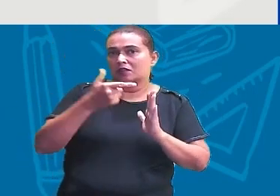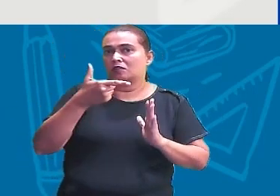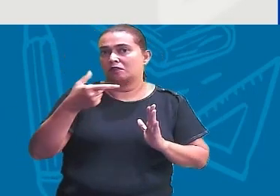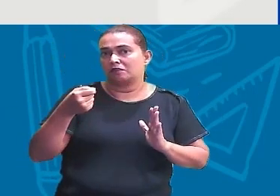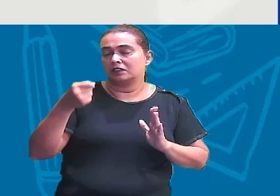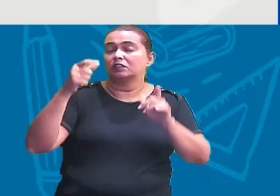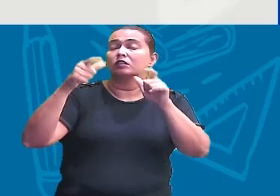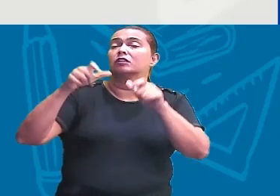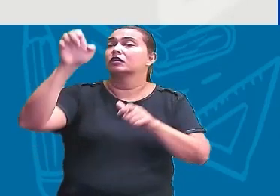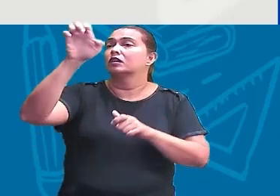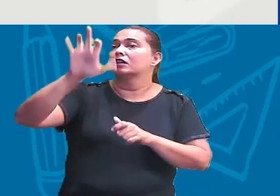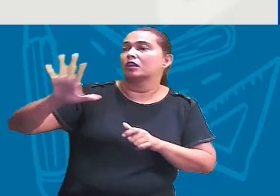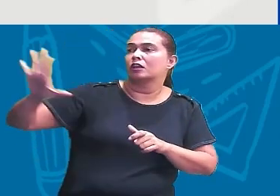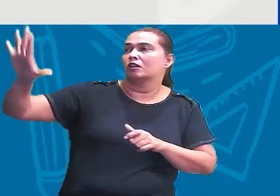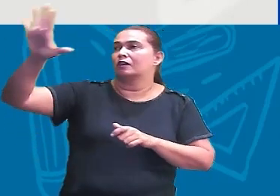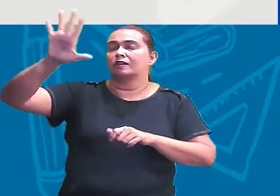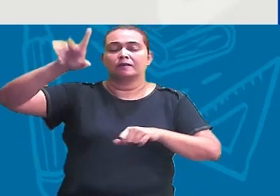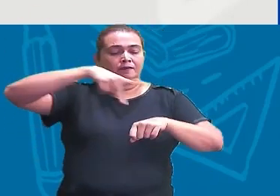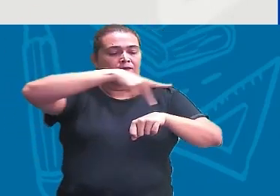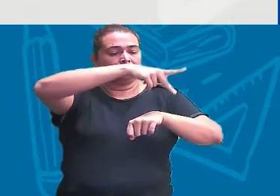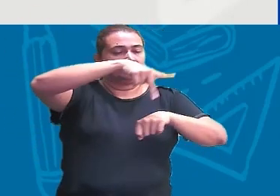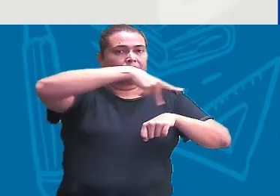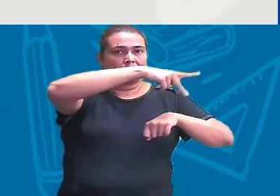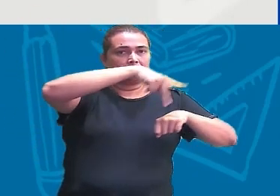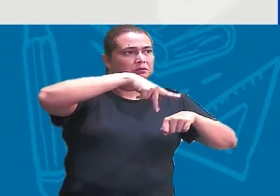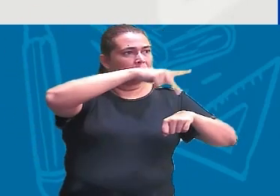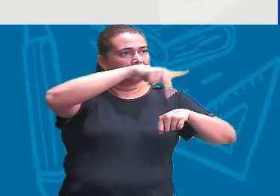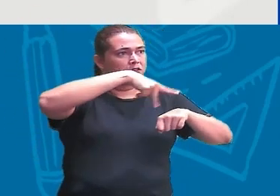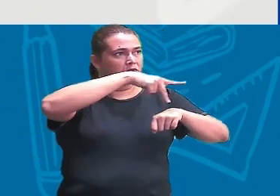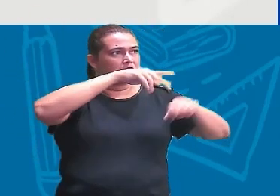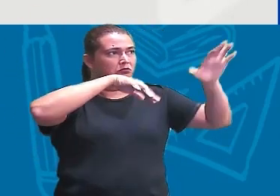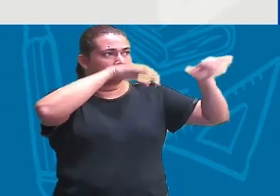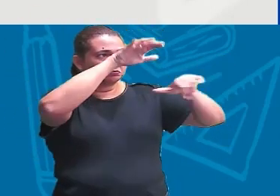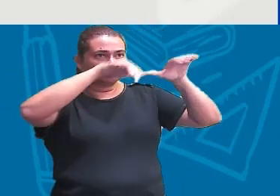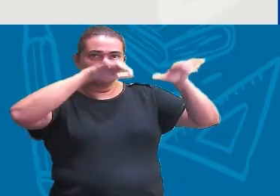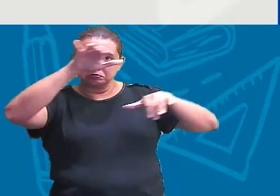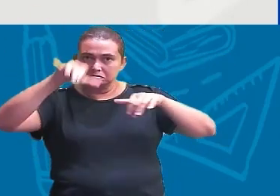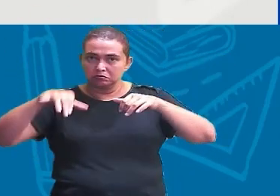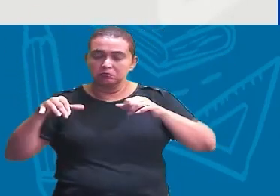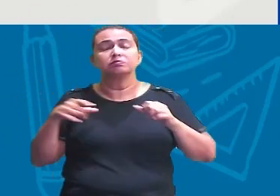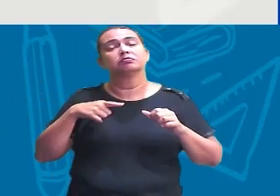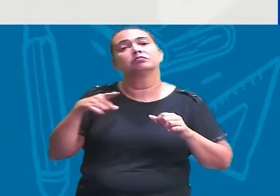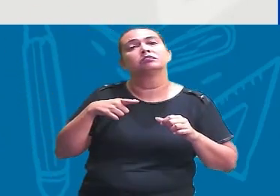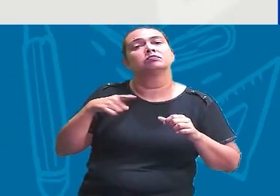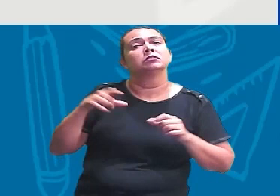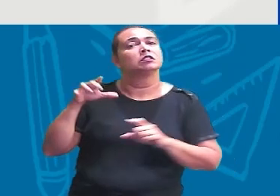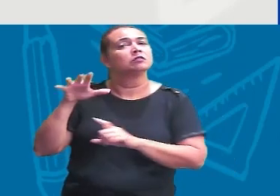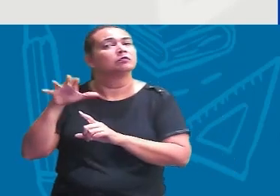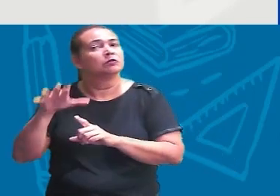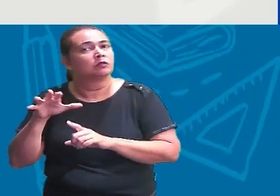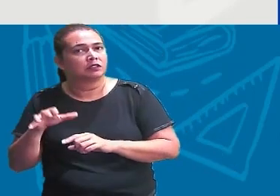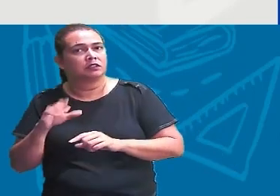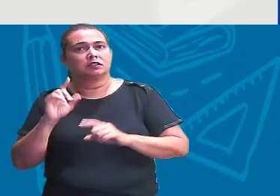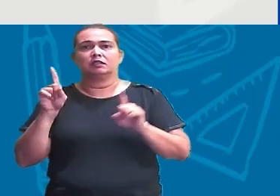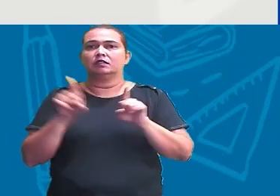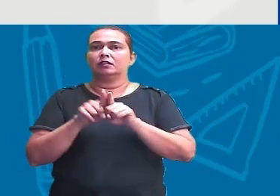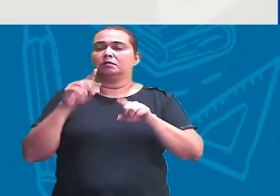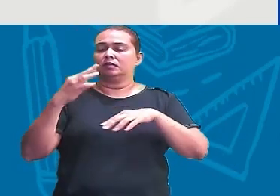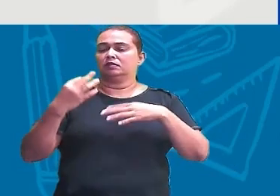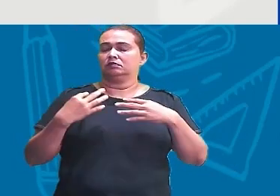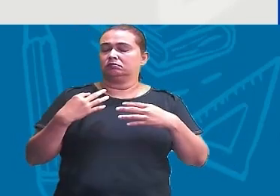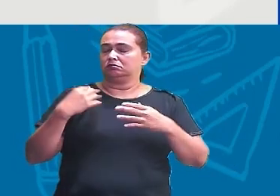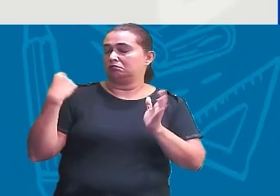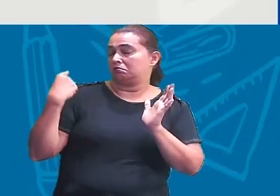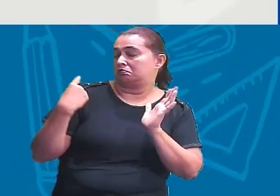grande parte dos países do mundo e marcou o início de um período de avanços tecnológicos, tá? Essa guerra, galera,